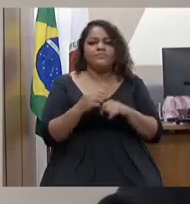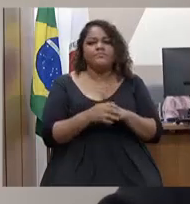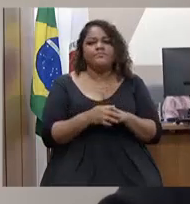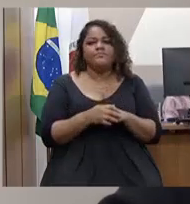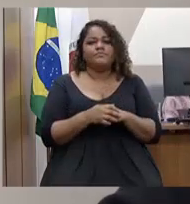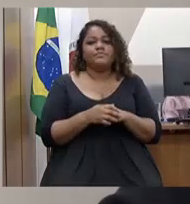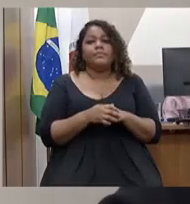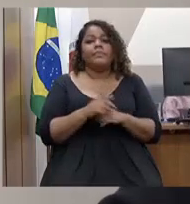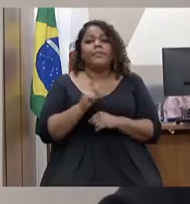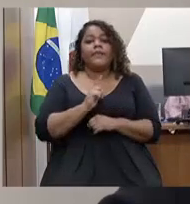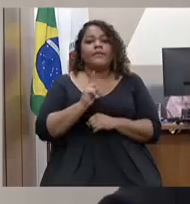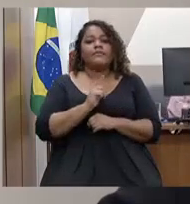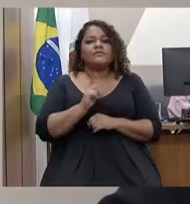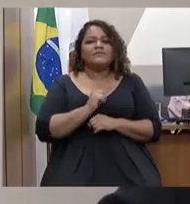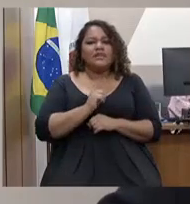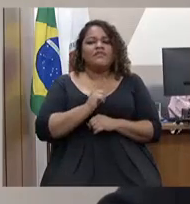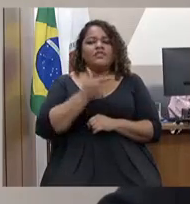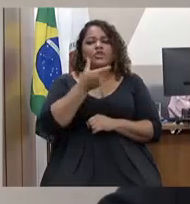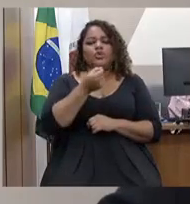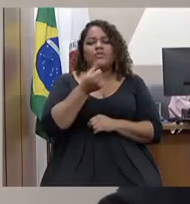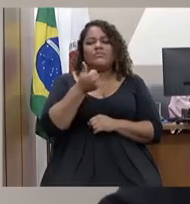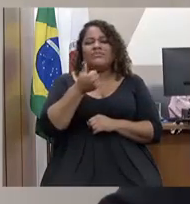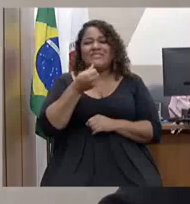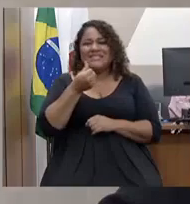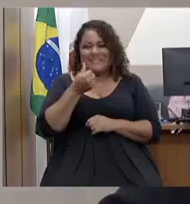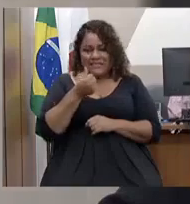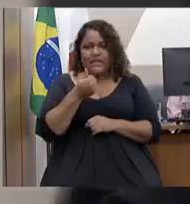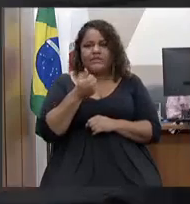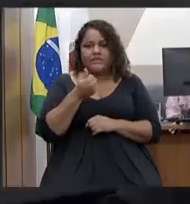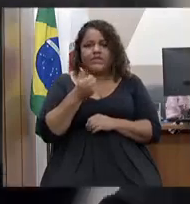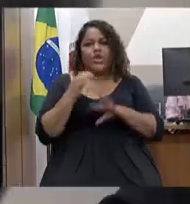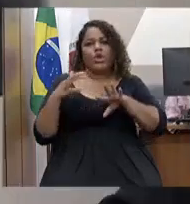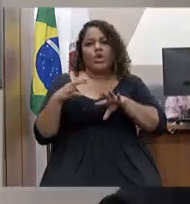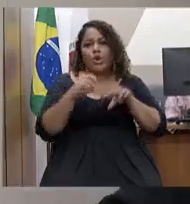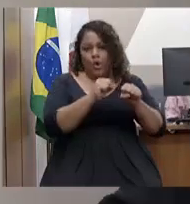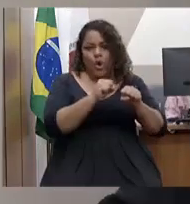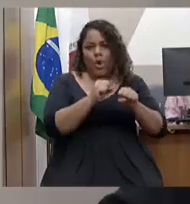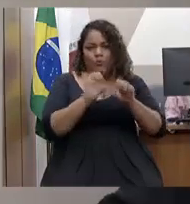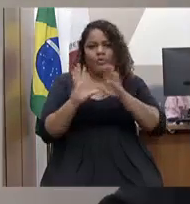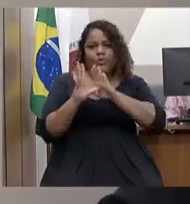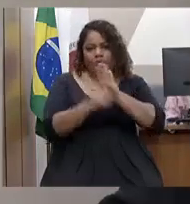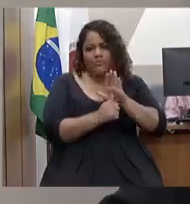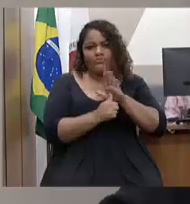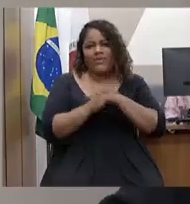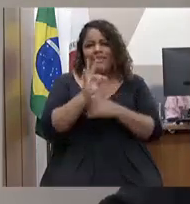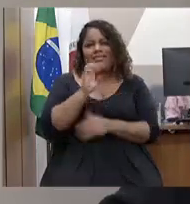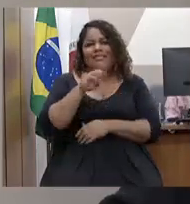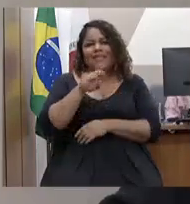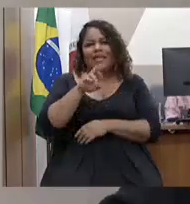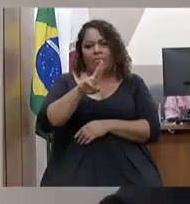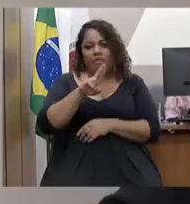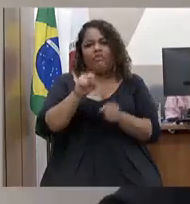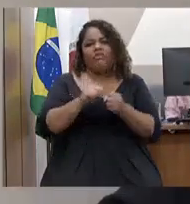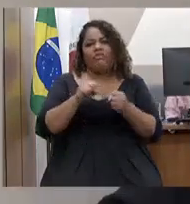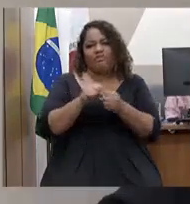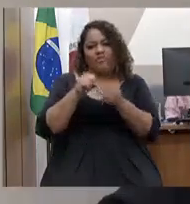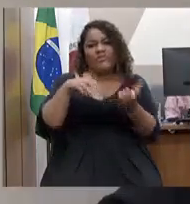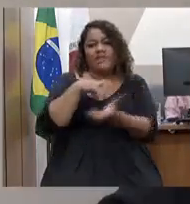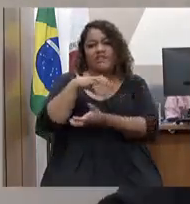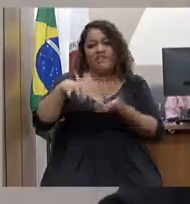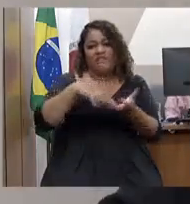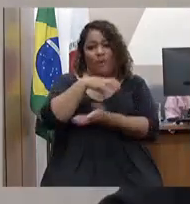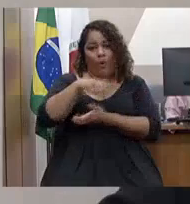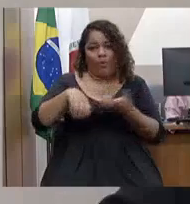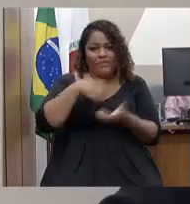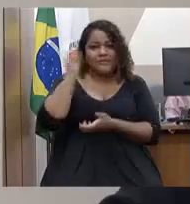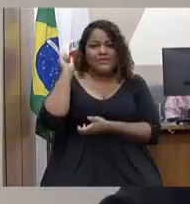de 2016 com a reforma que foi feita pelo golpista do Michel Temer nós tivemos